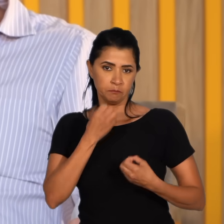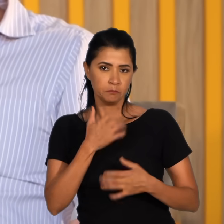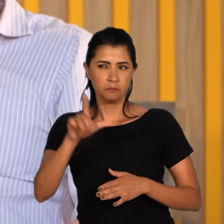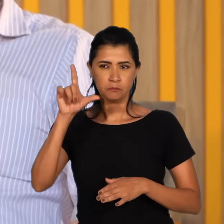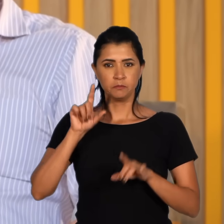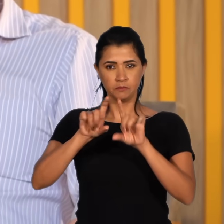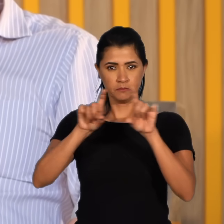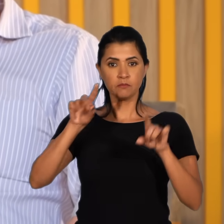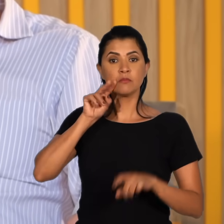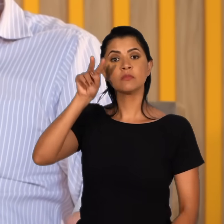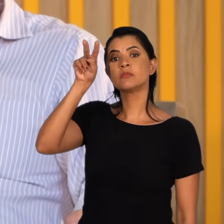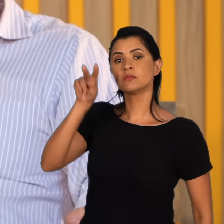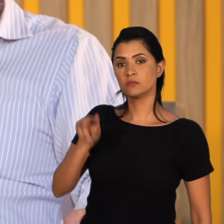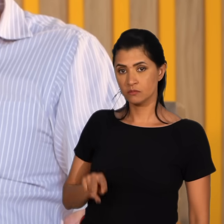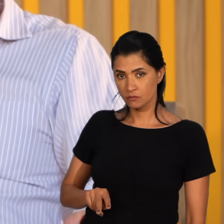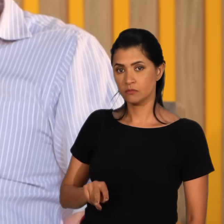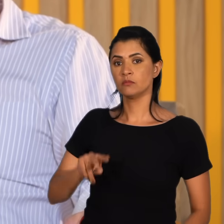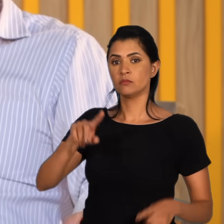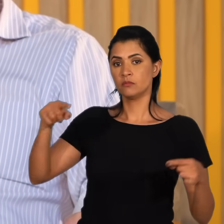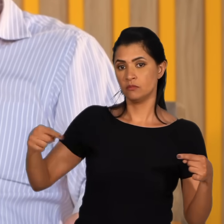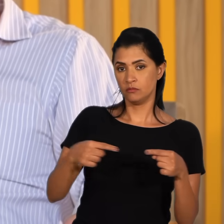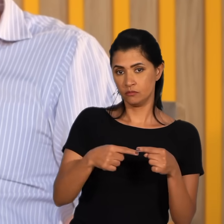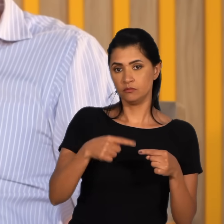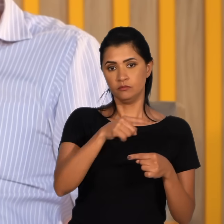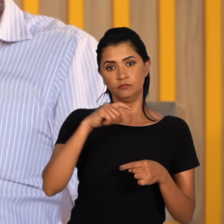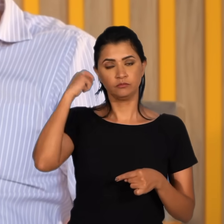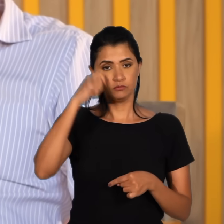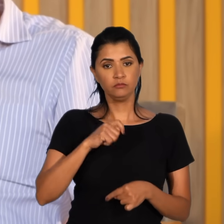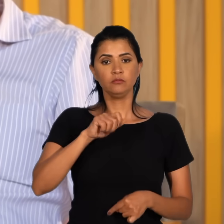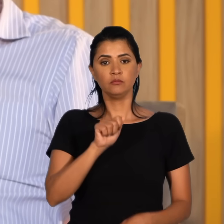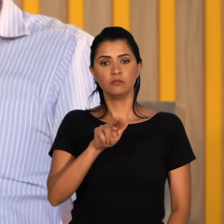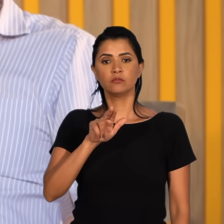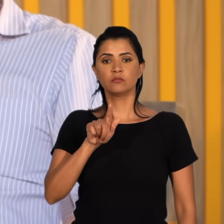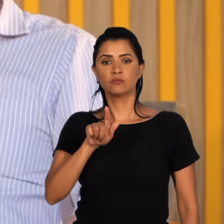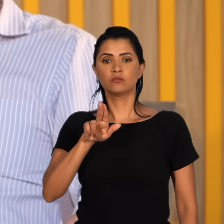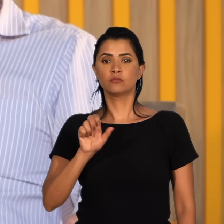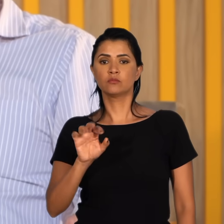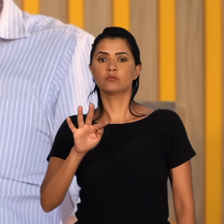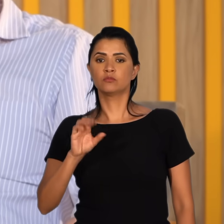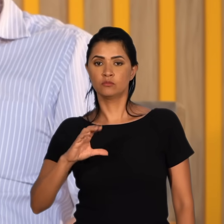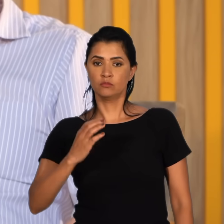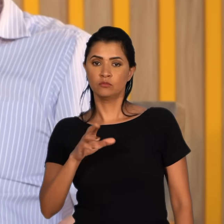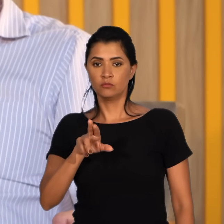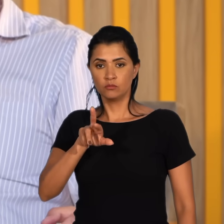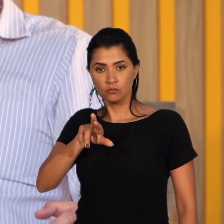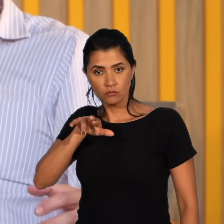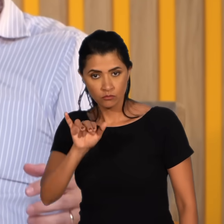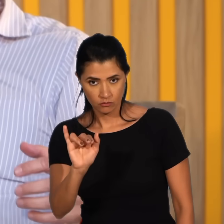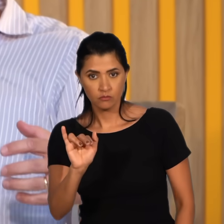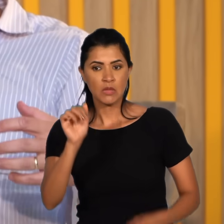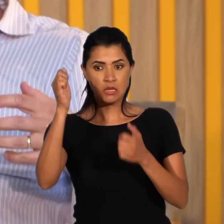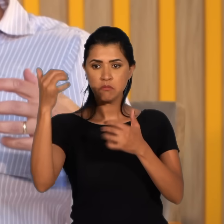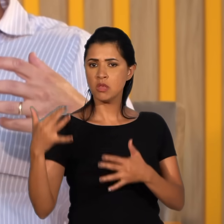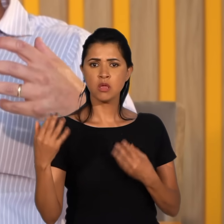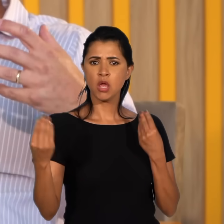eu li uma frase que ela ela é vinculada ao autor Augusto Curi e ele fala uma coisa muito interessante ele fala